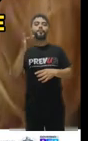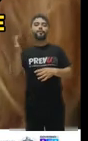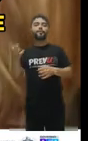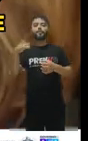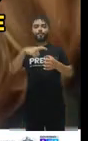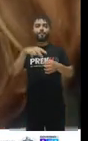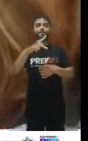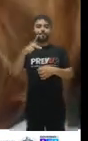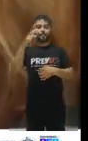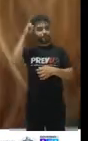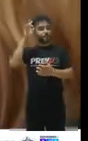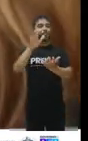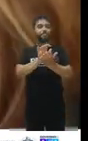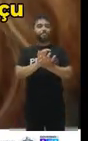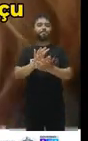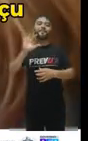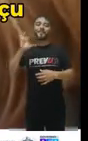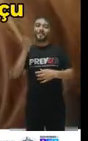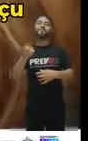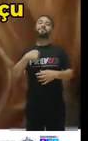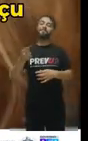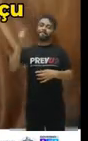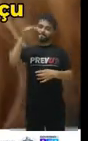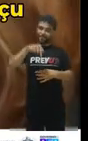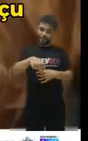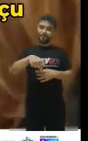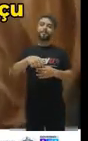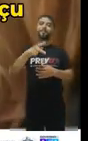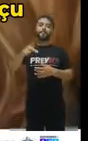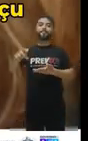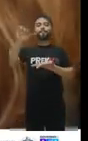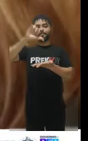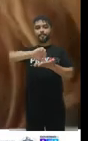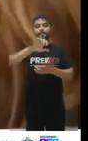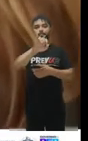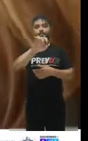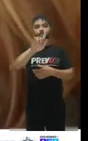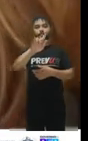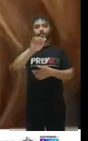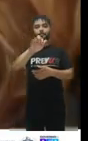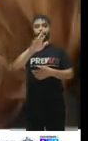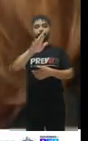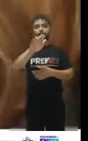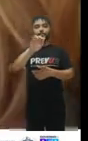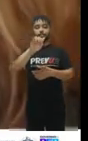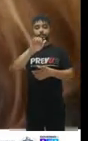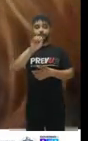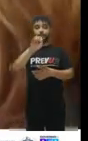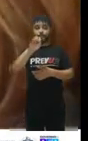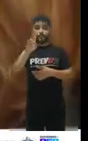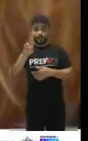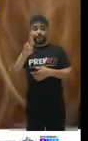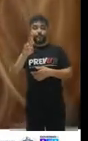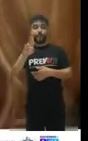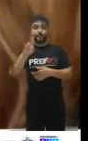do Prevup. E aqui estou, professora do Polo Igarassu, de produção textual e literatura,